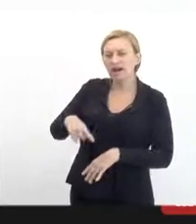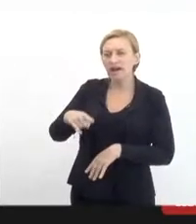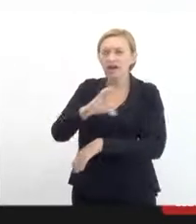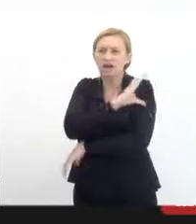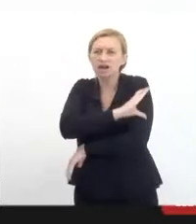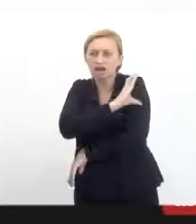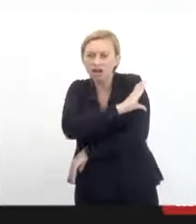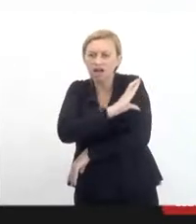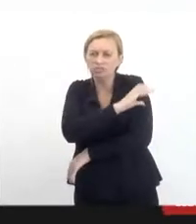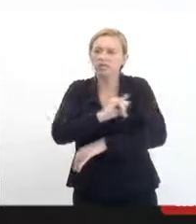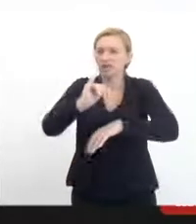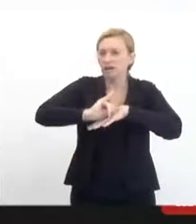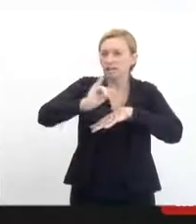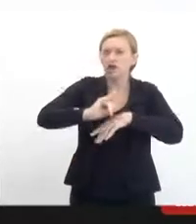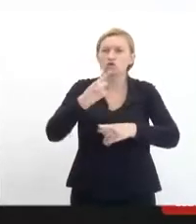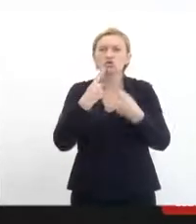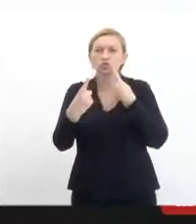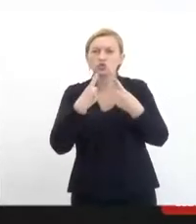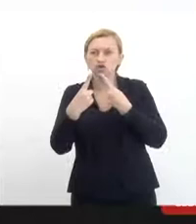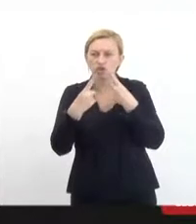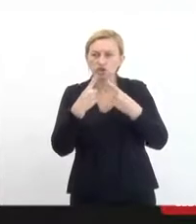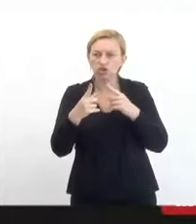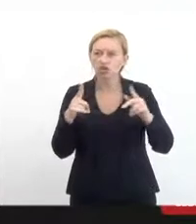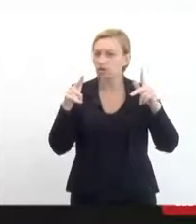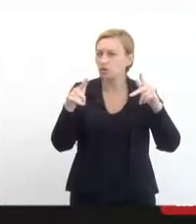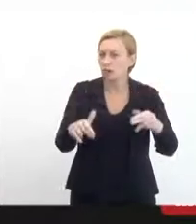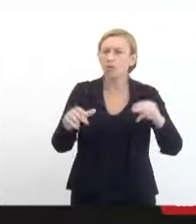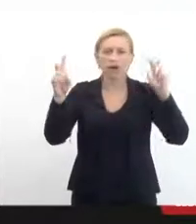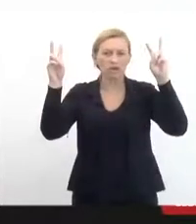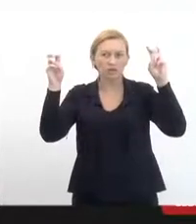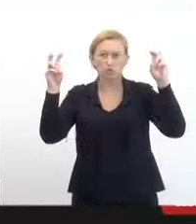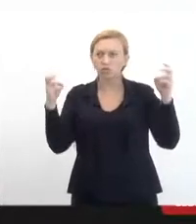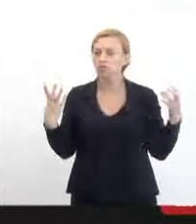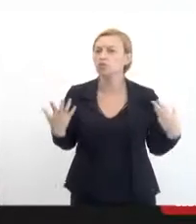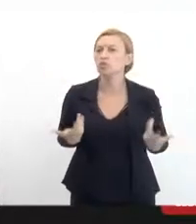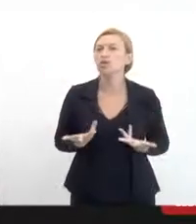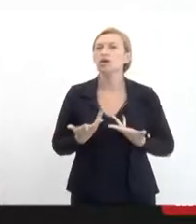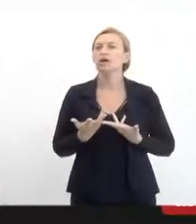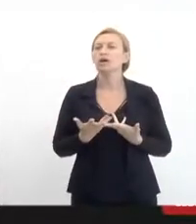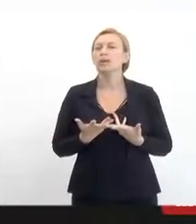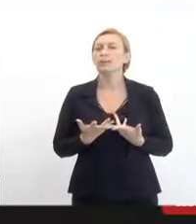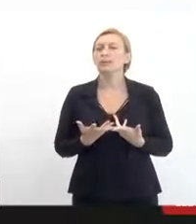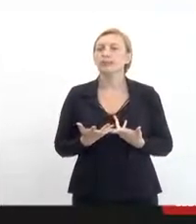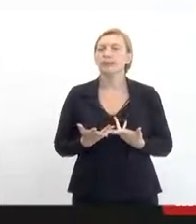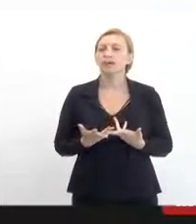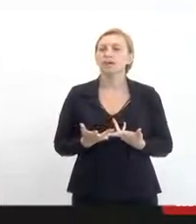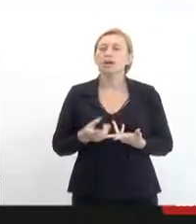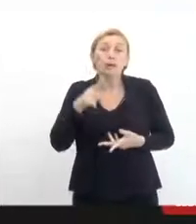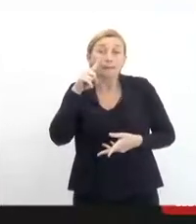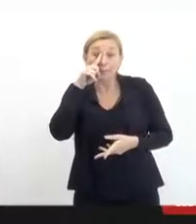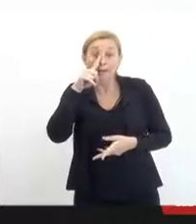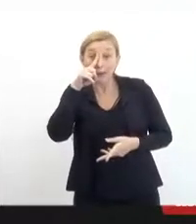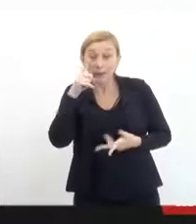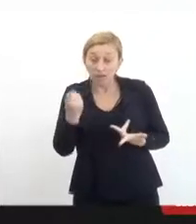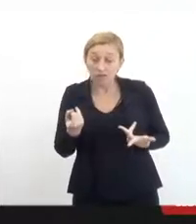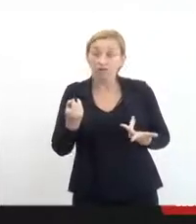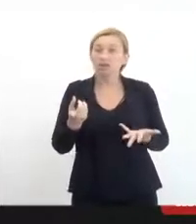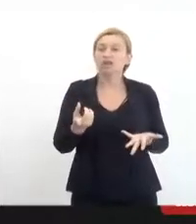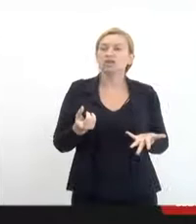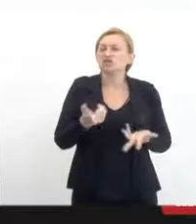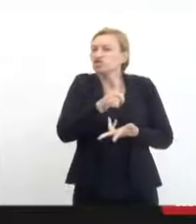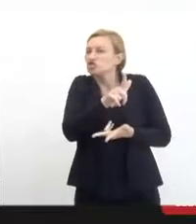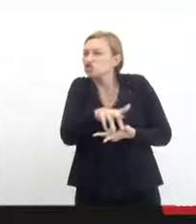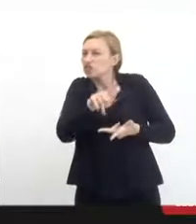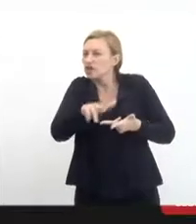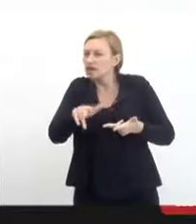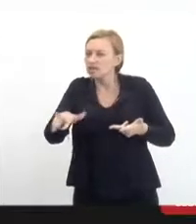capital, discutindo a mesma tese, a mesma questão, e com risco de posicionamentos diversos